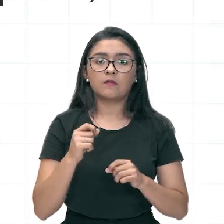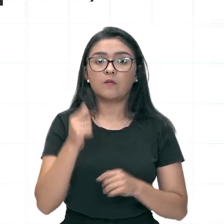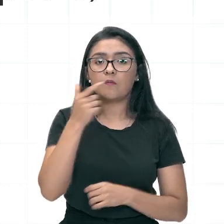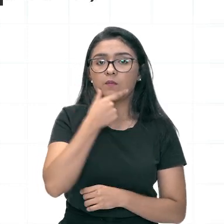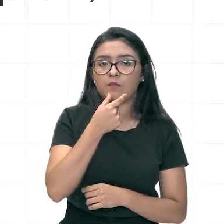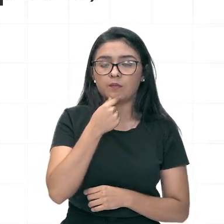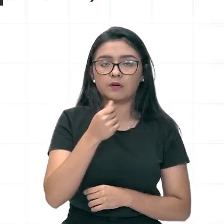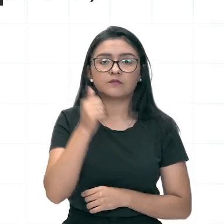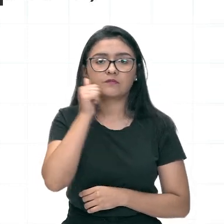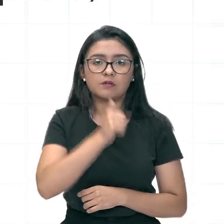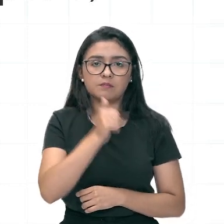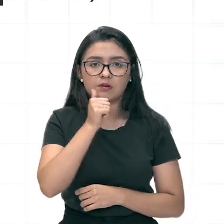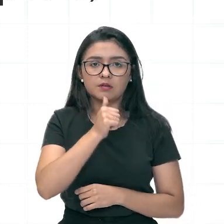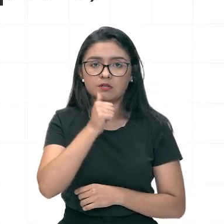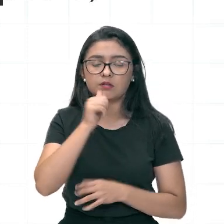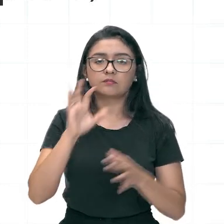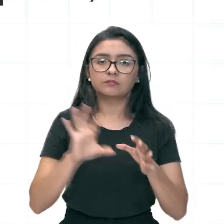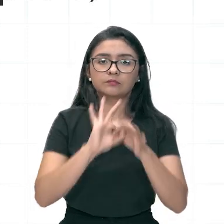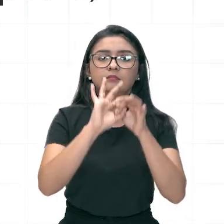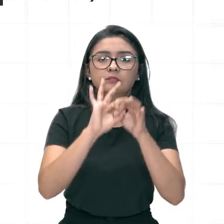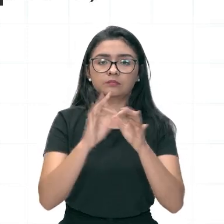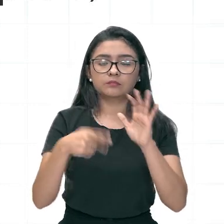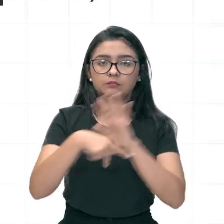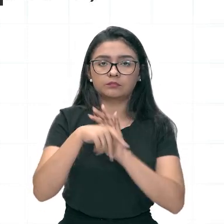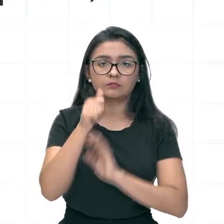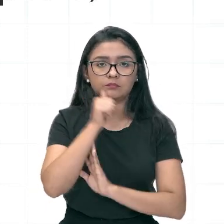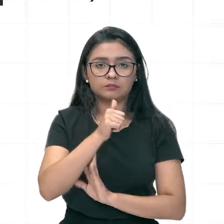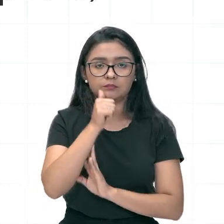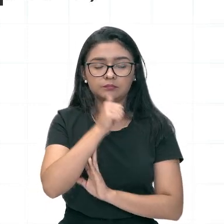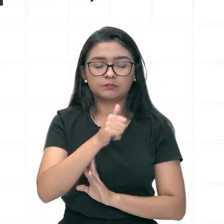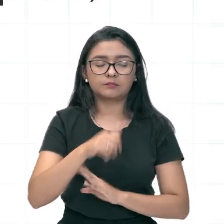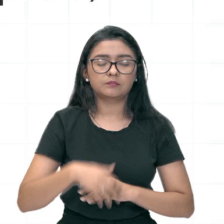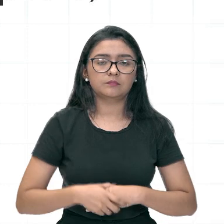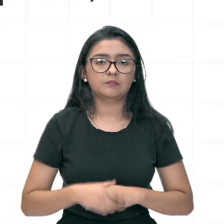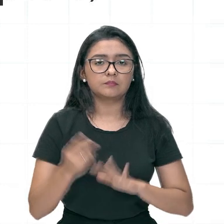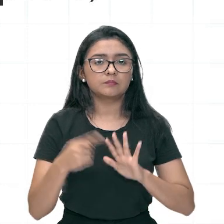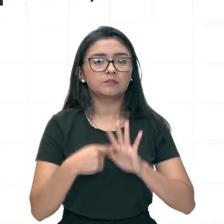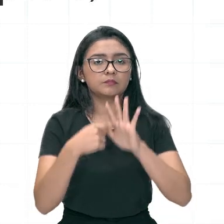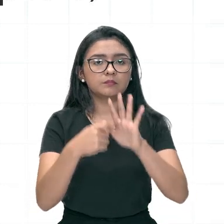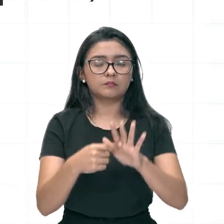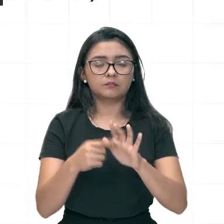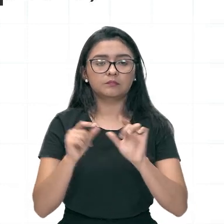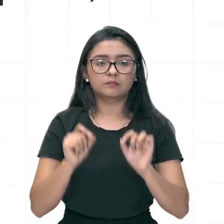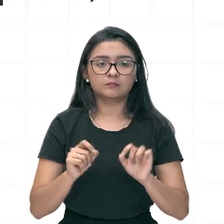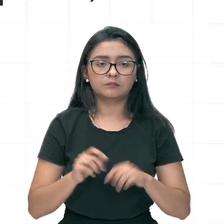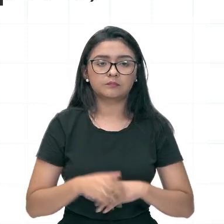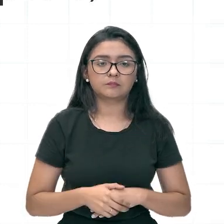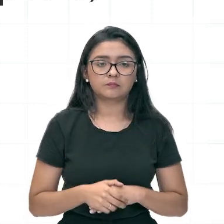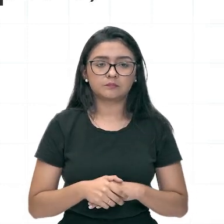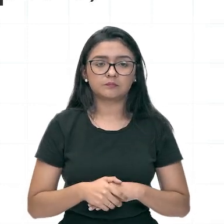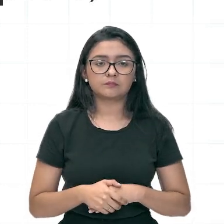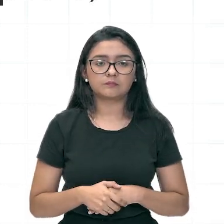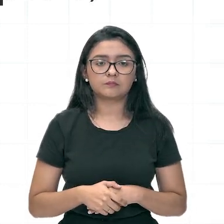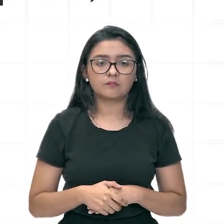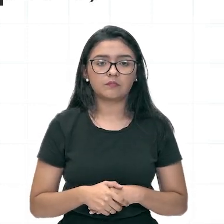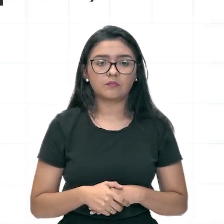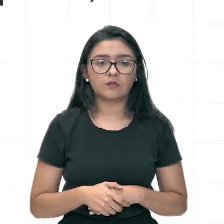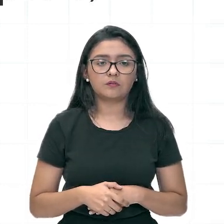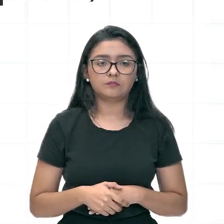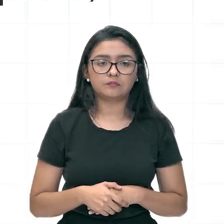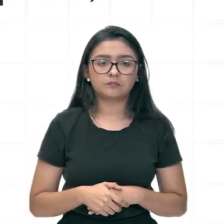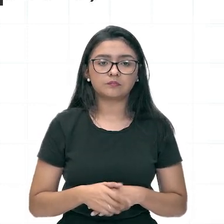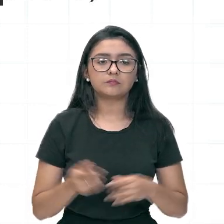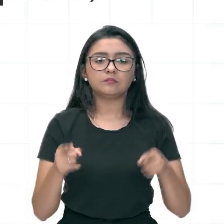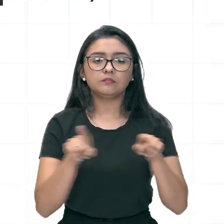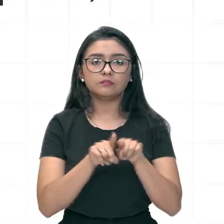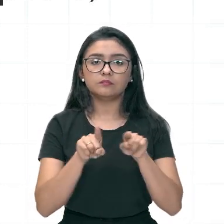com o gameta feminino, vai acontecer no interior do corpo da fêmea. Então, apresentam fertilização interna. E a gente falou